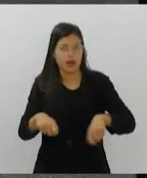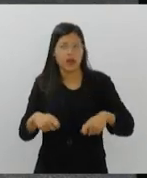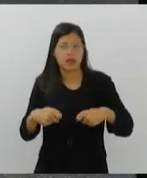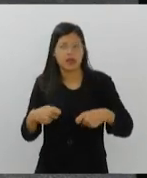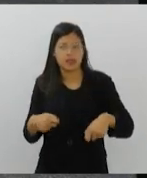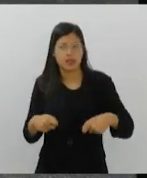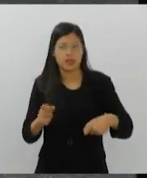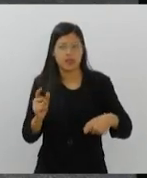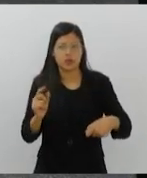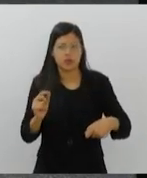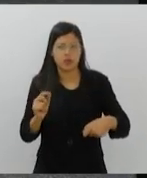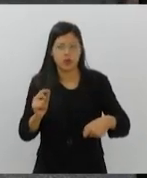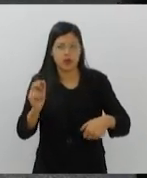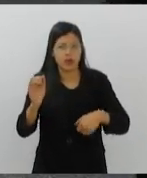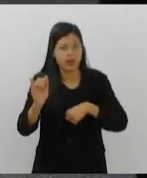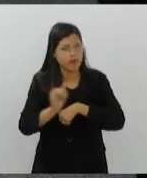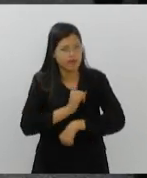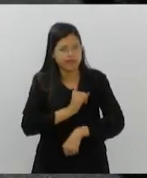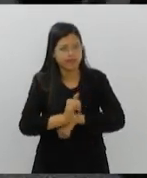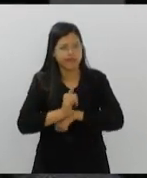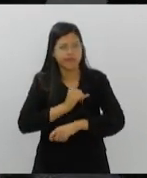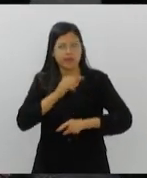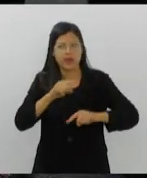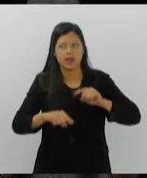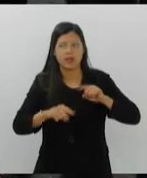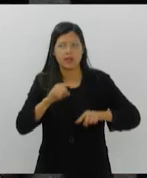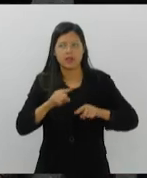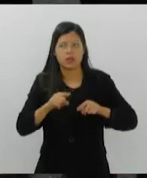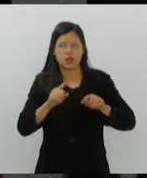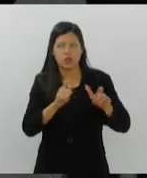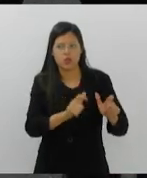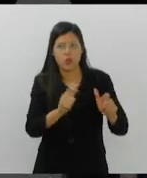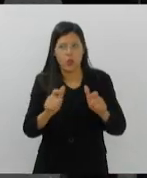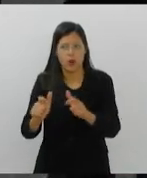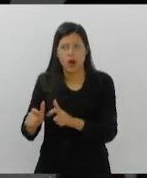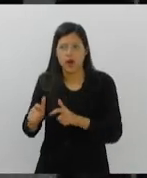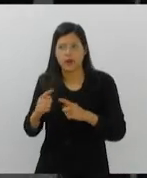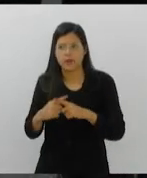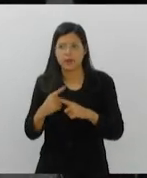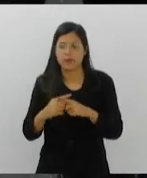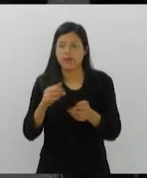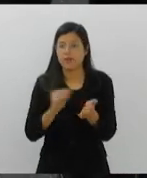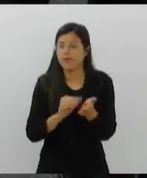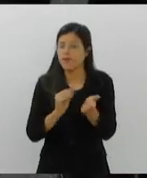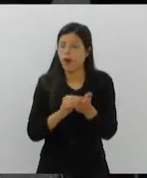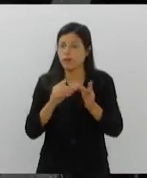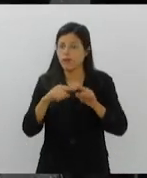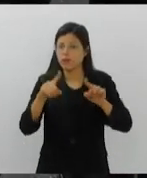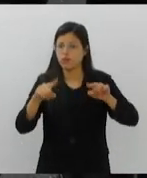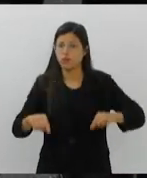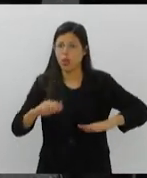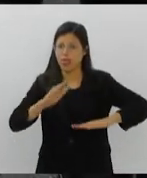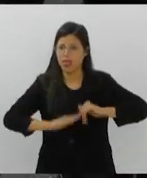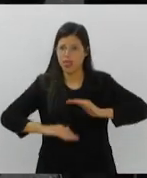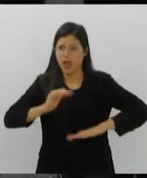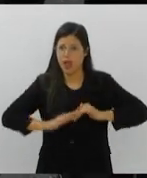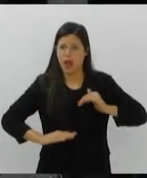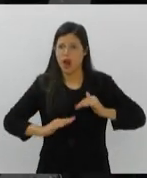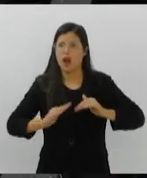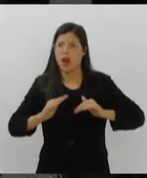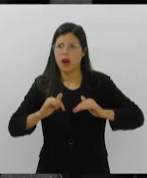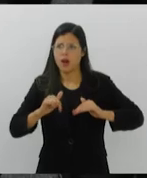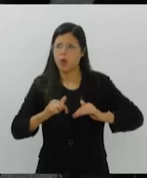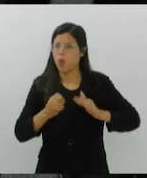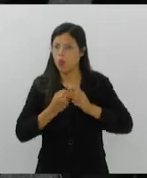instrumentalizar esses espaços que hoje pecam por não ter servidores e servidoras públicas com quantidade